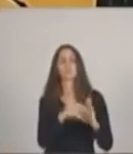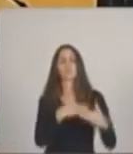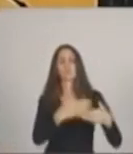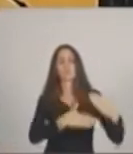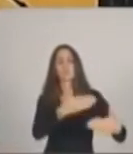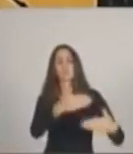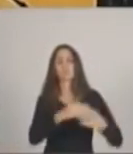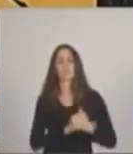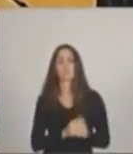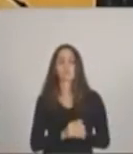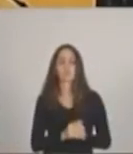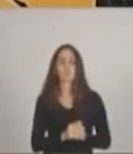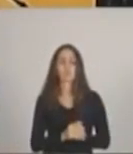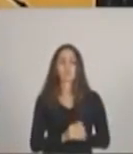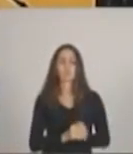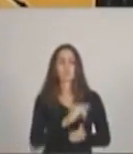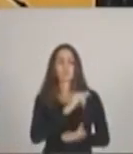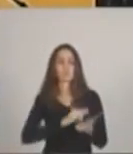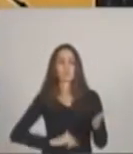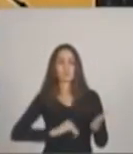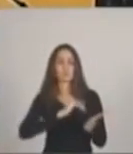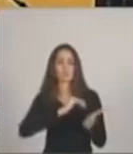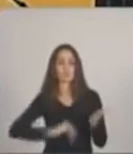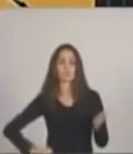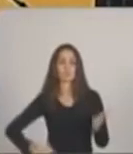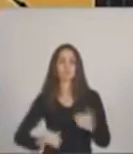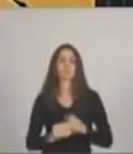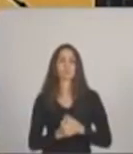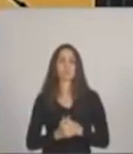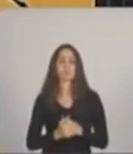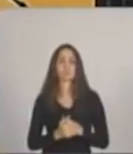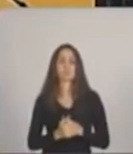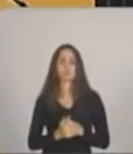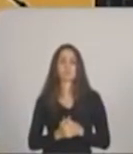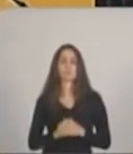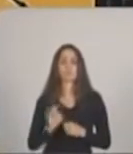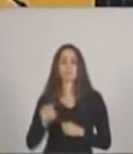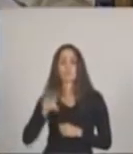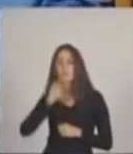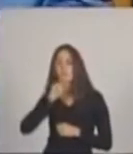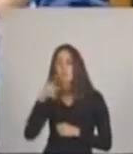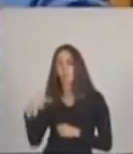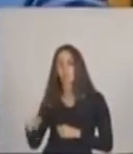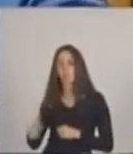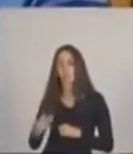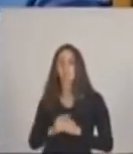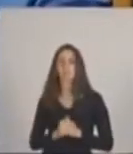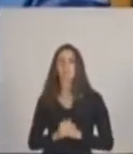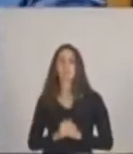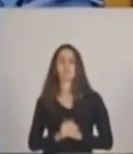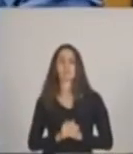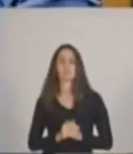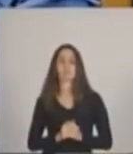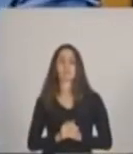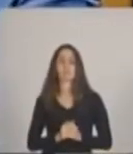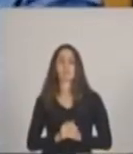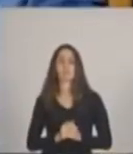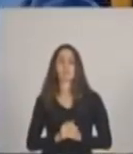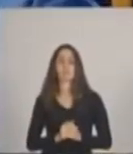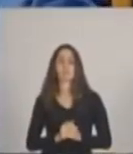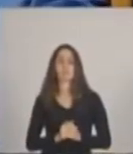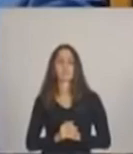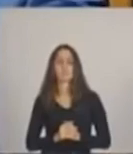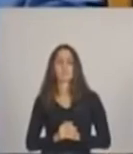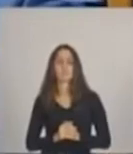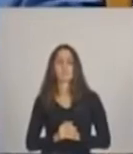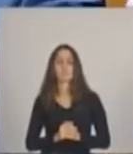na Comissão. Ele retirou a parte dos julgados e deixou a parte da fala dele, ok? Daquela fala que ele fez, praticamente está aqui.